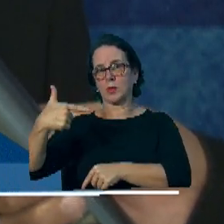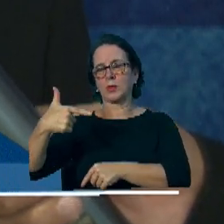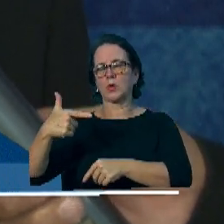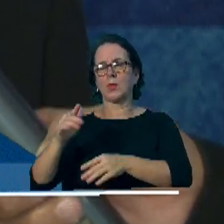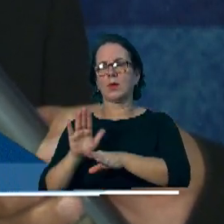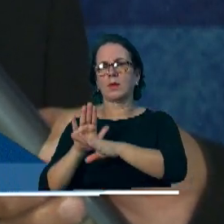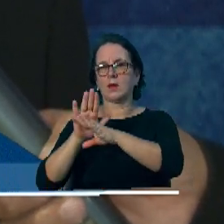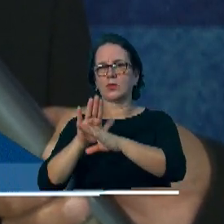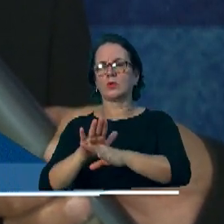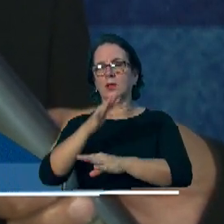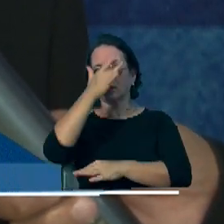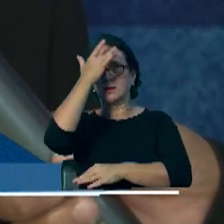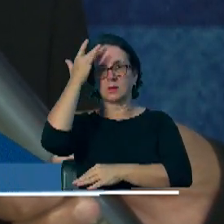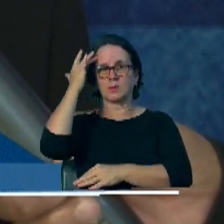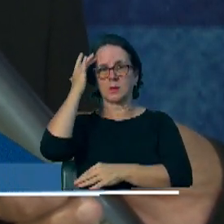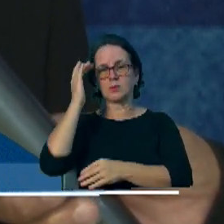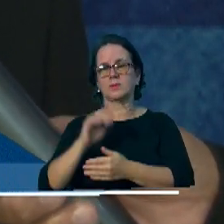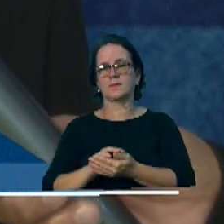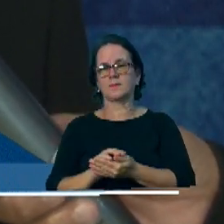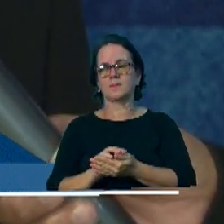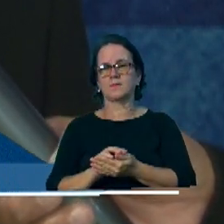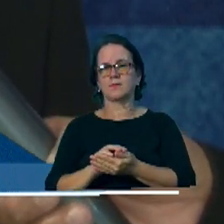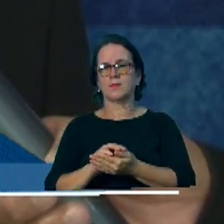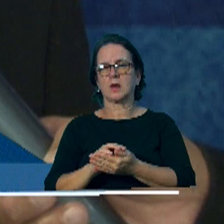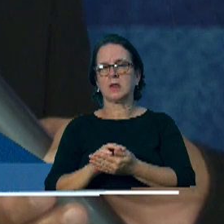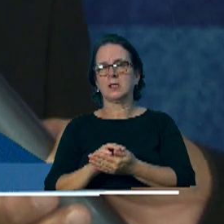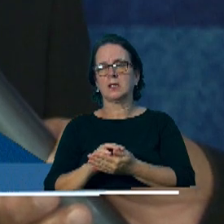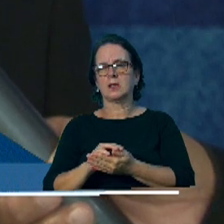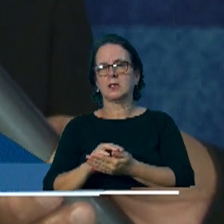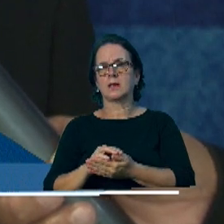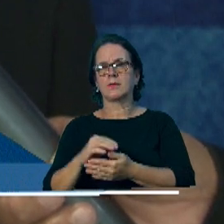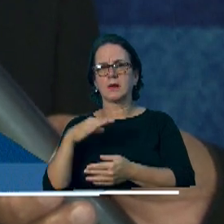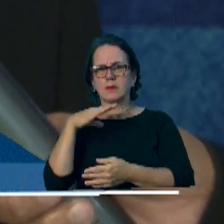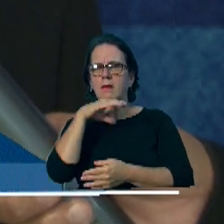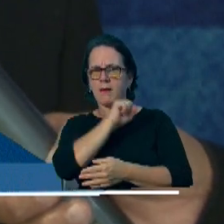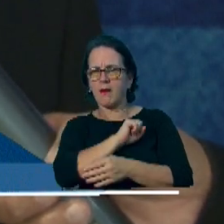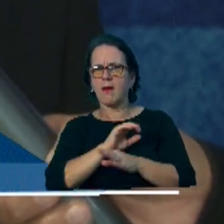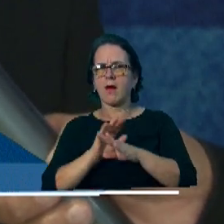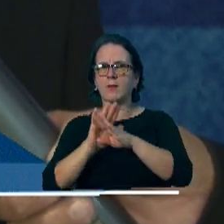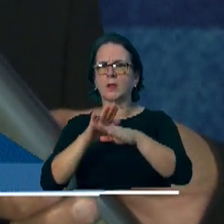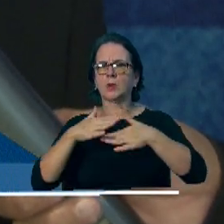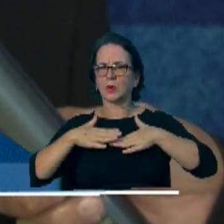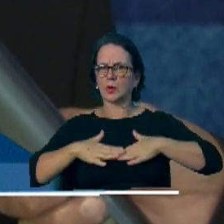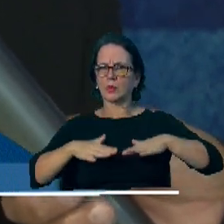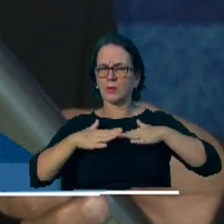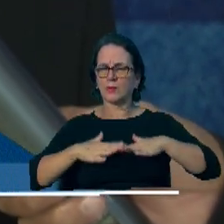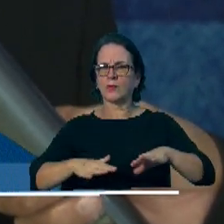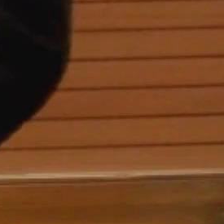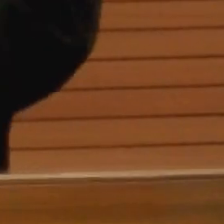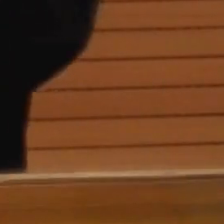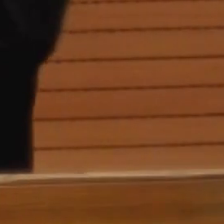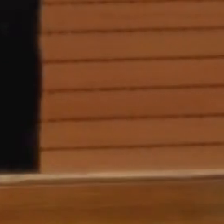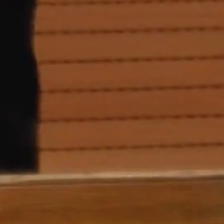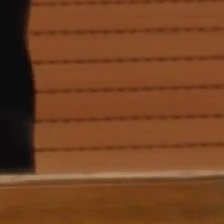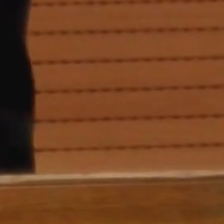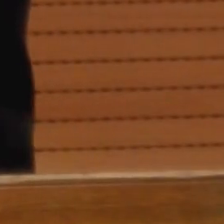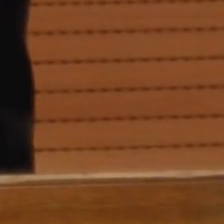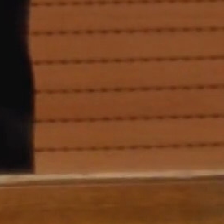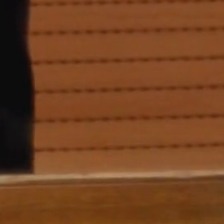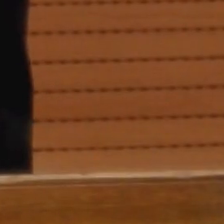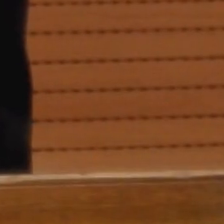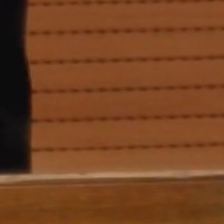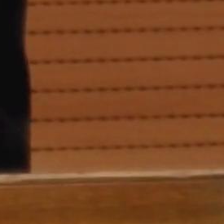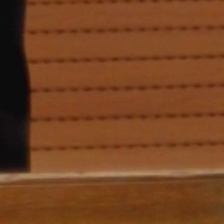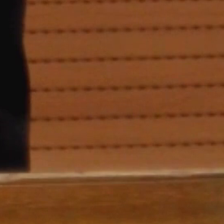unidade de pronta atendimento para atender com mais rapidez e dá um conforto maior a população daquela daquela região